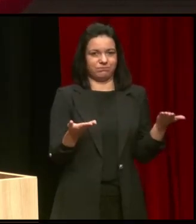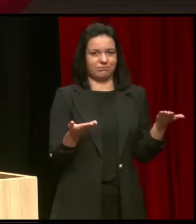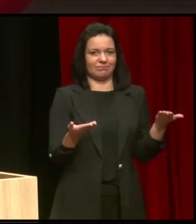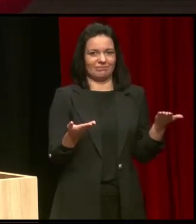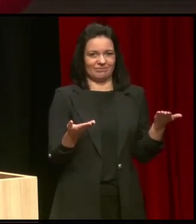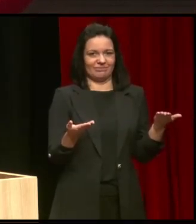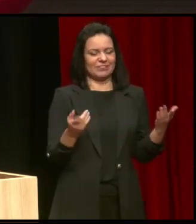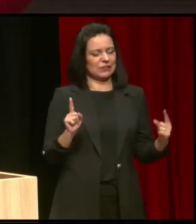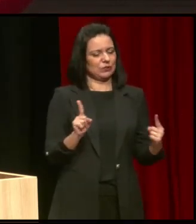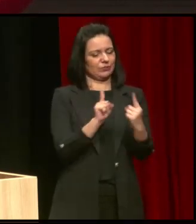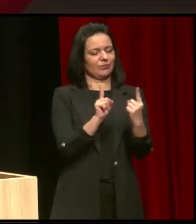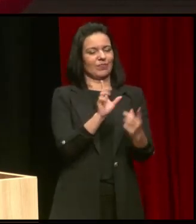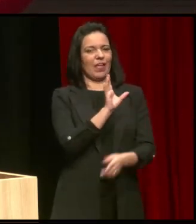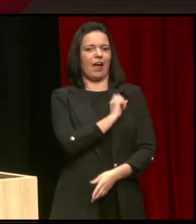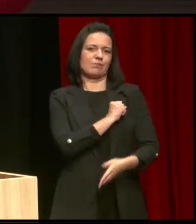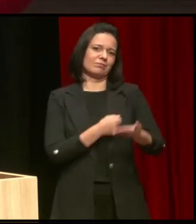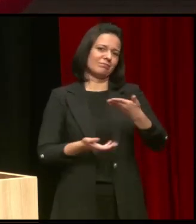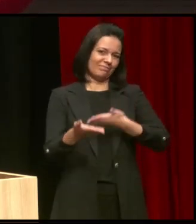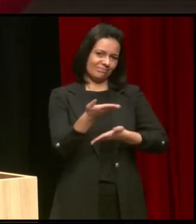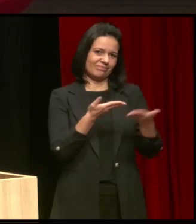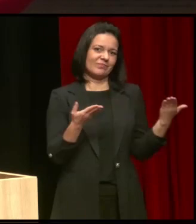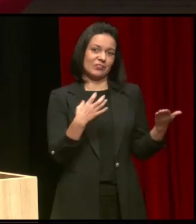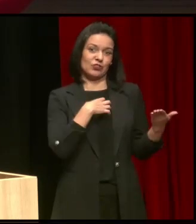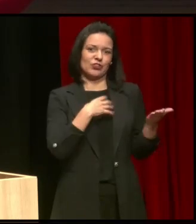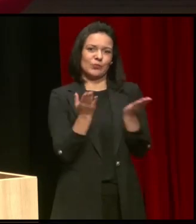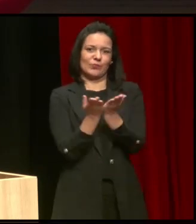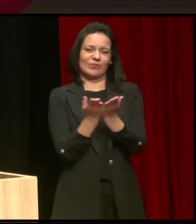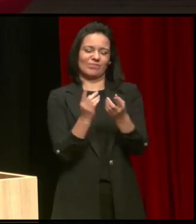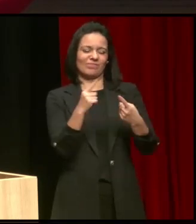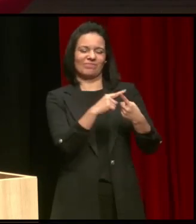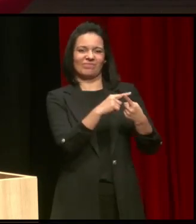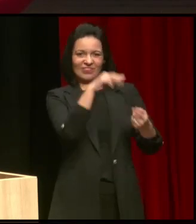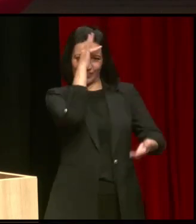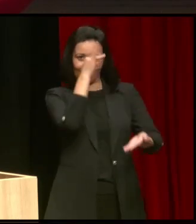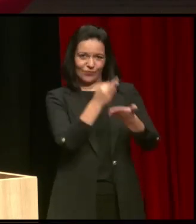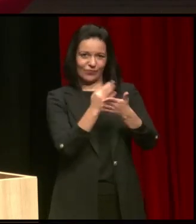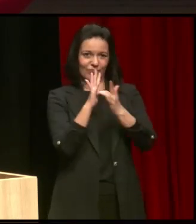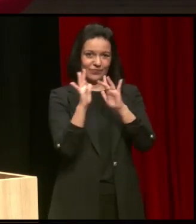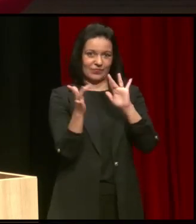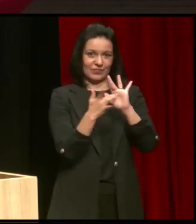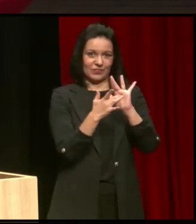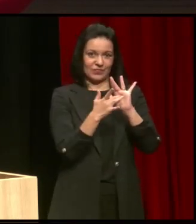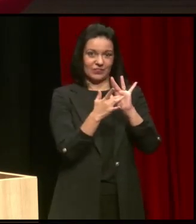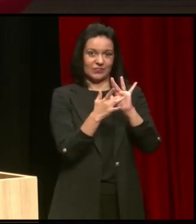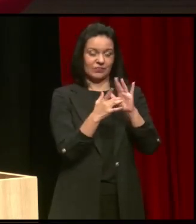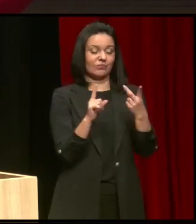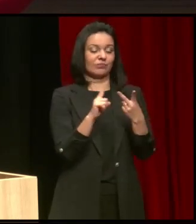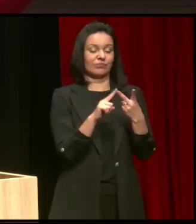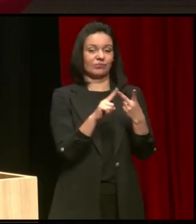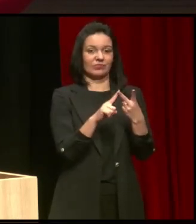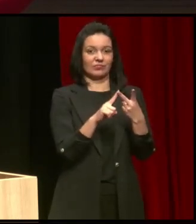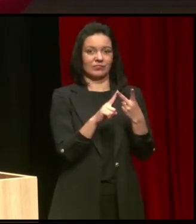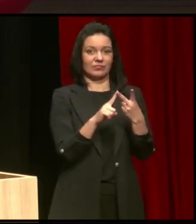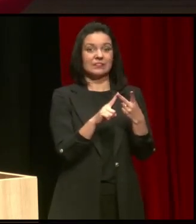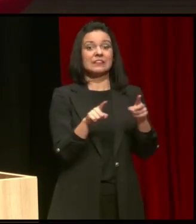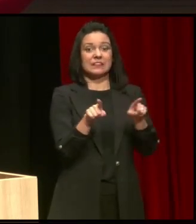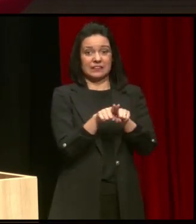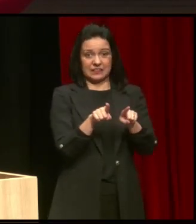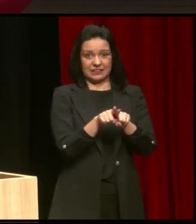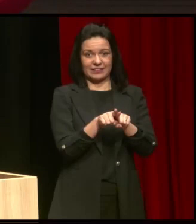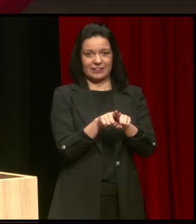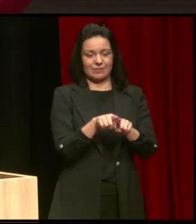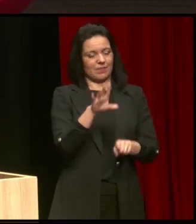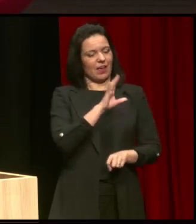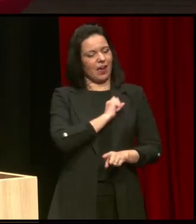Essas são as duas maneiras que vocês vivem. Vocês vivem pela fé em Jesus, fora de vocês, porque é em Cristo, pela graça,